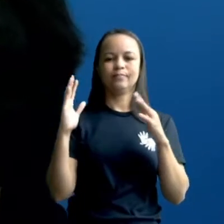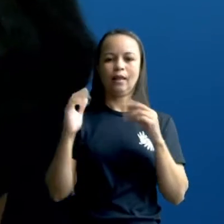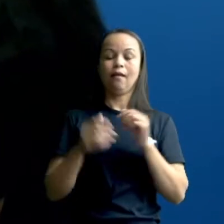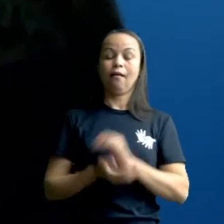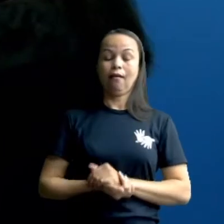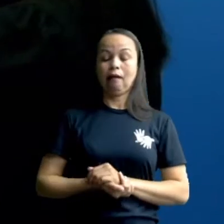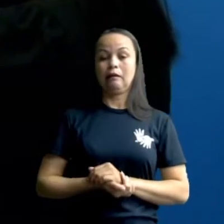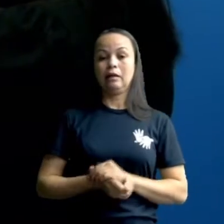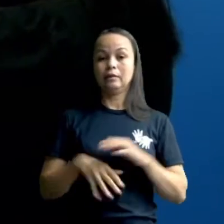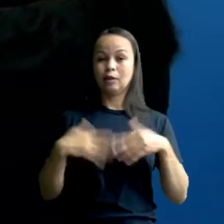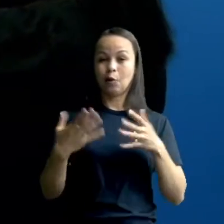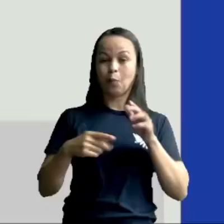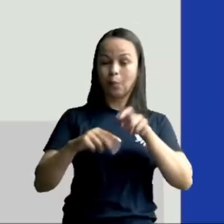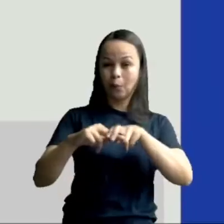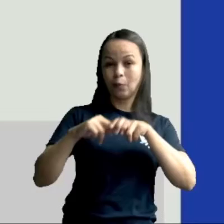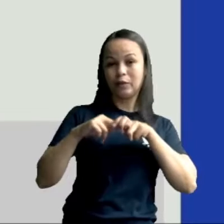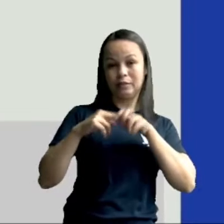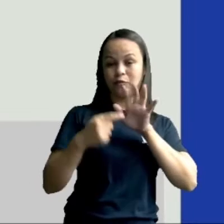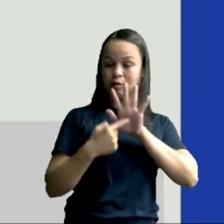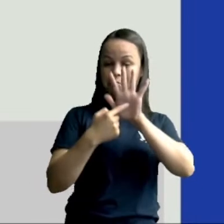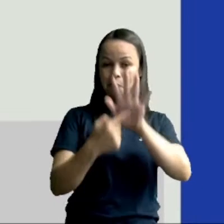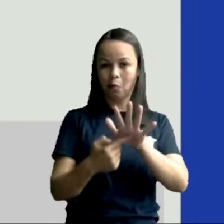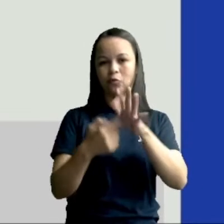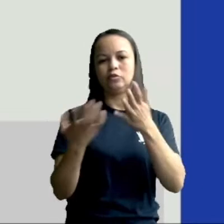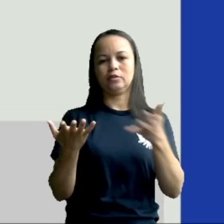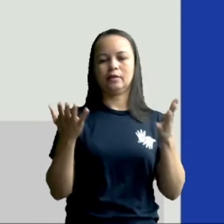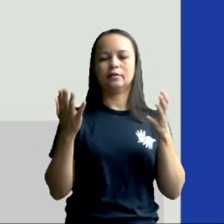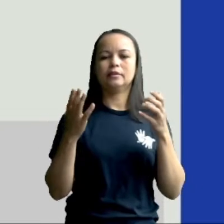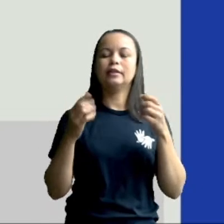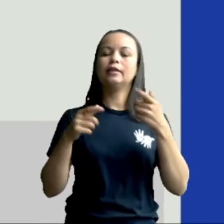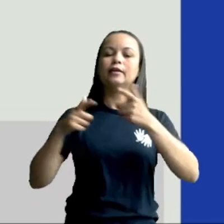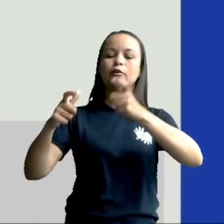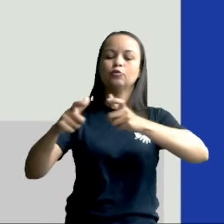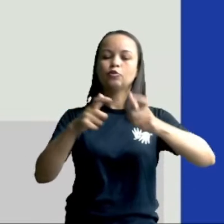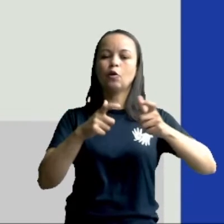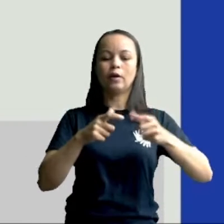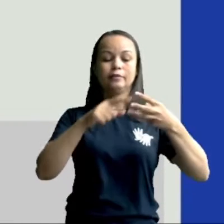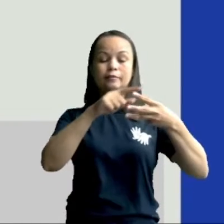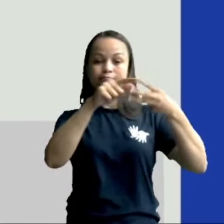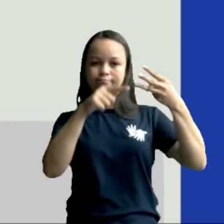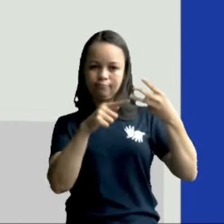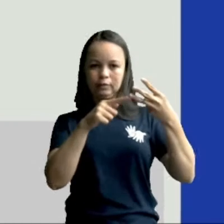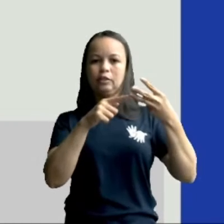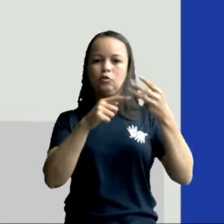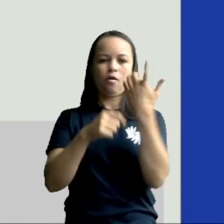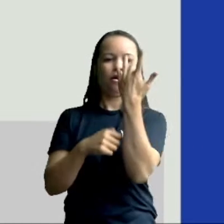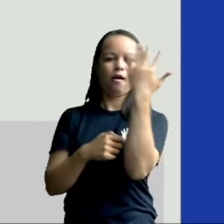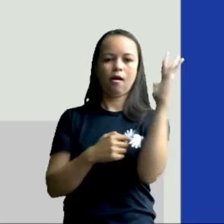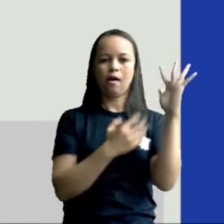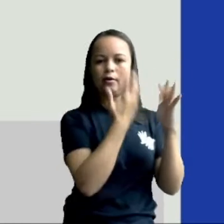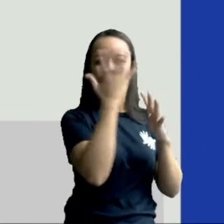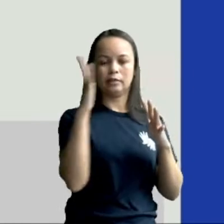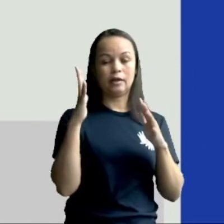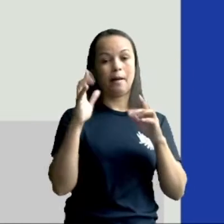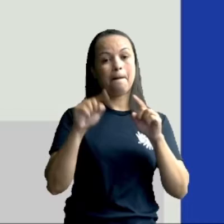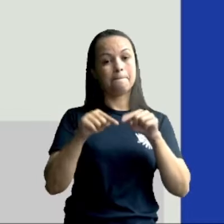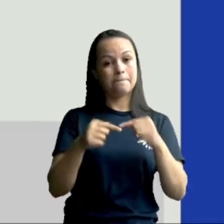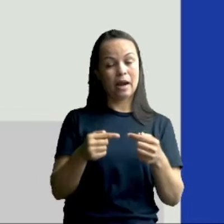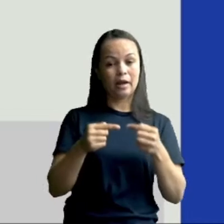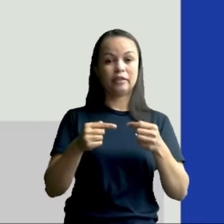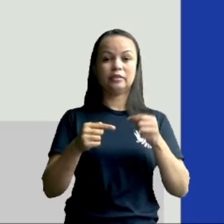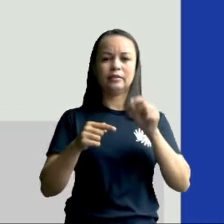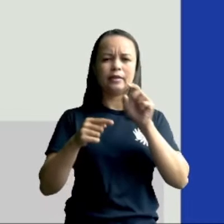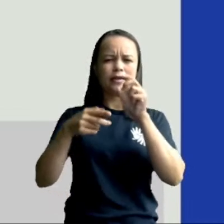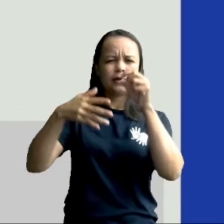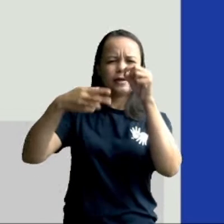Por isso ó, que ele está evidenciando bastante isso, que a natureza está presente nos 3 locais. Porém, ela está sendo explorada cada um